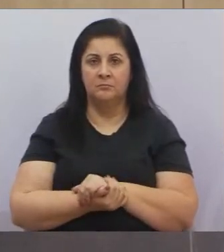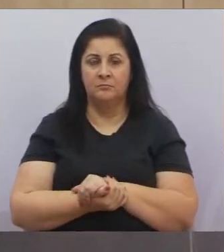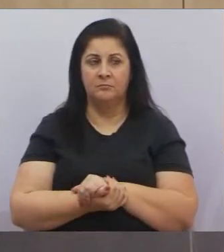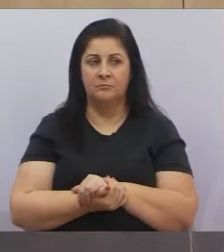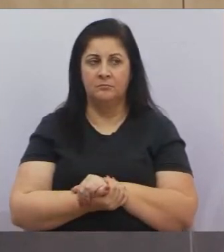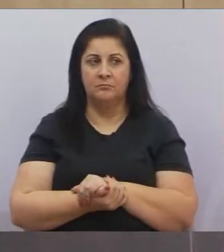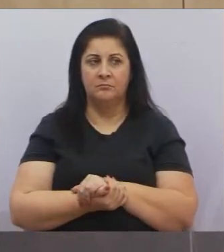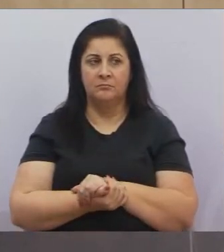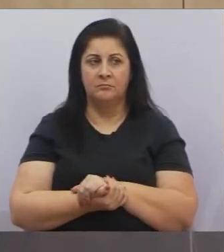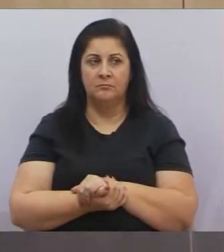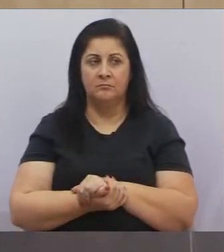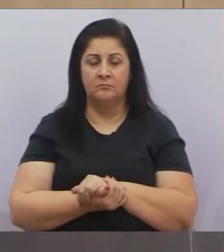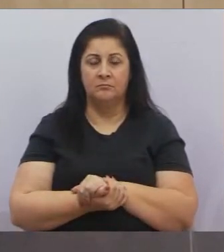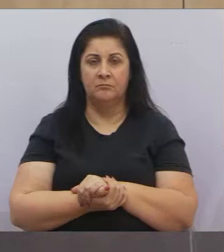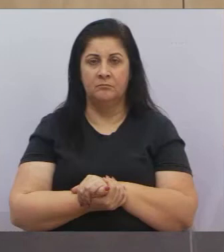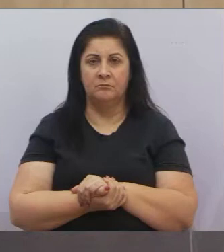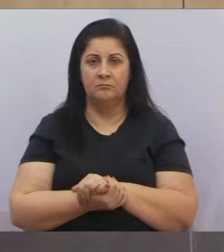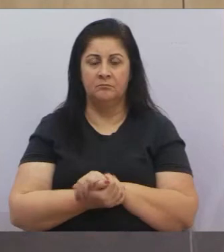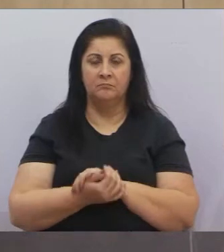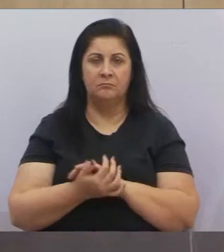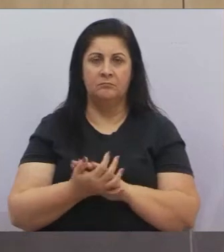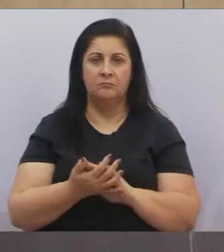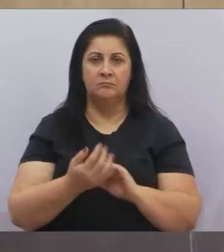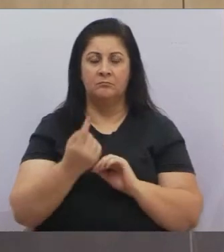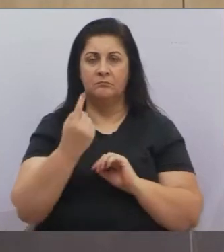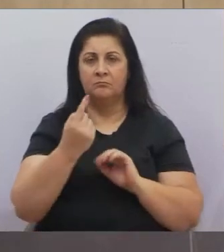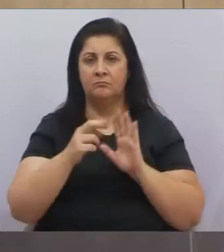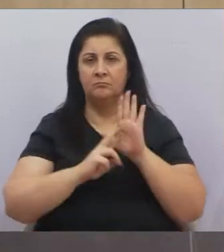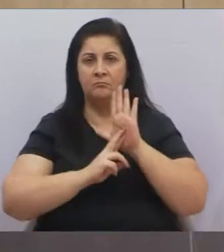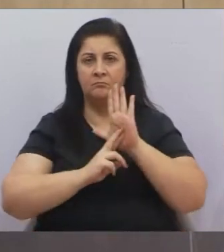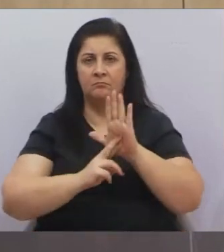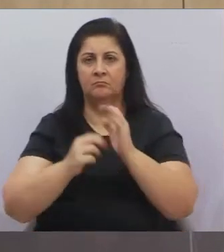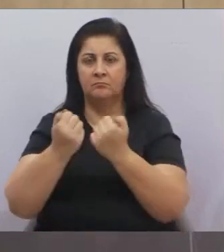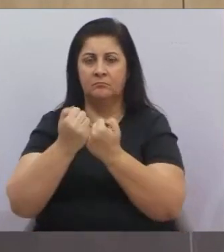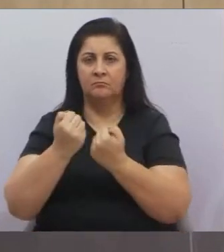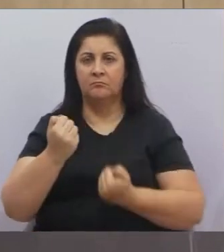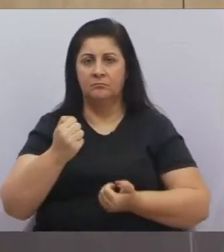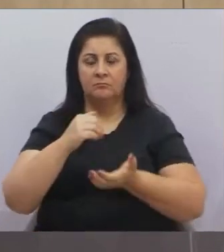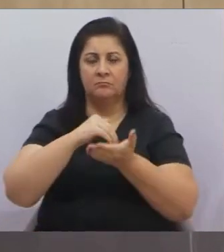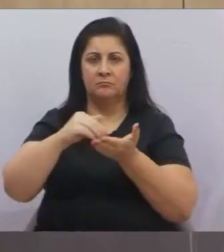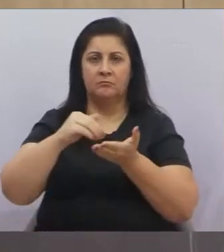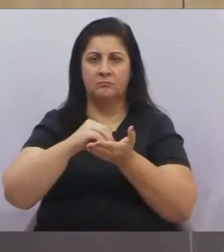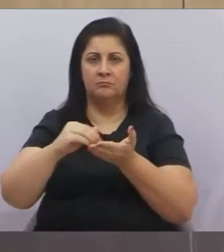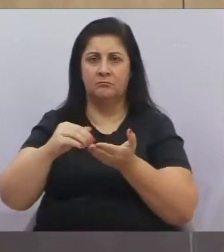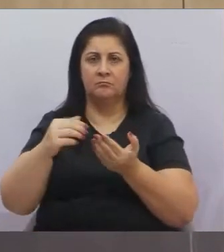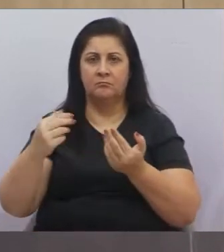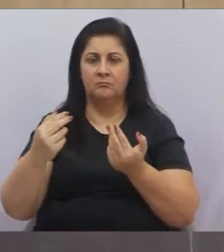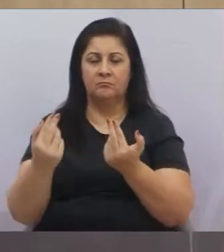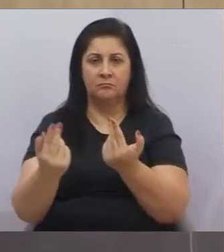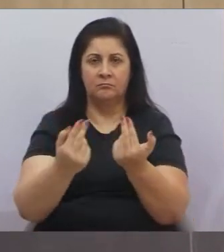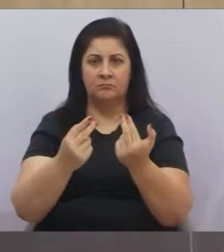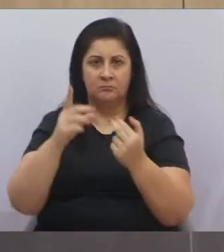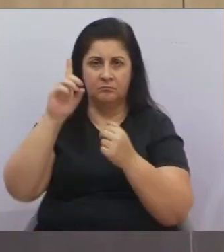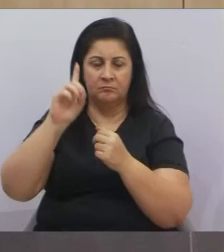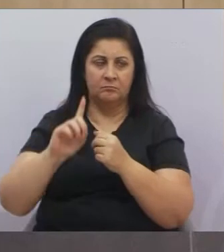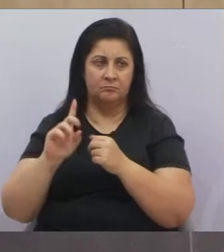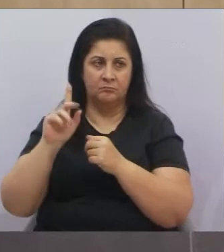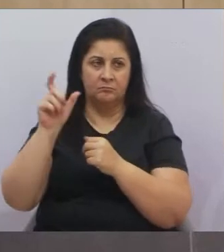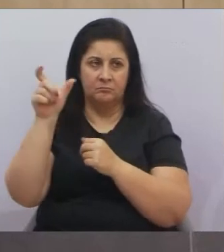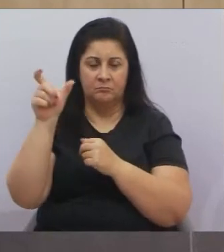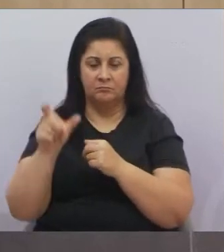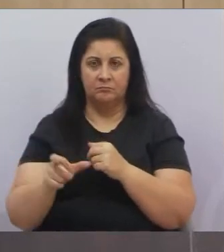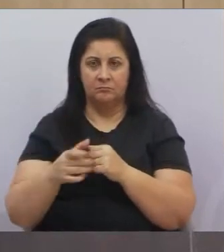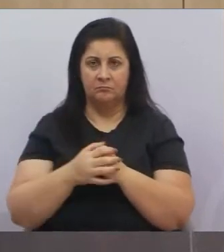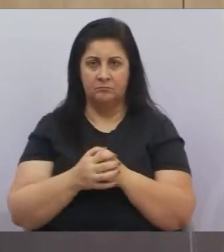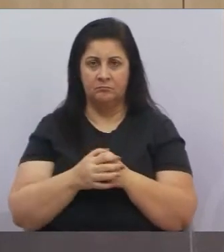linha 1. Representante da Subsecretaria Extraordinária da Igualdade e Direitos Humanos. Artigo 10. Fica estabelecido